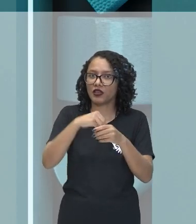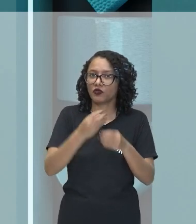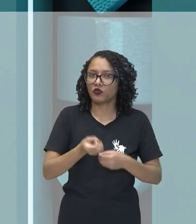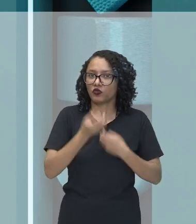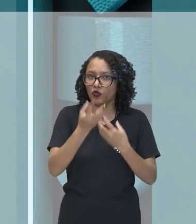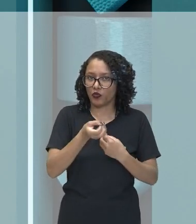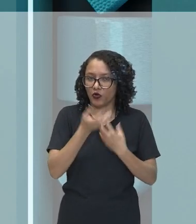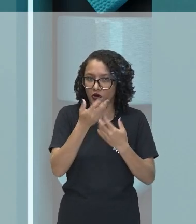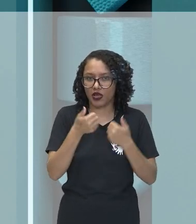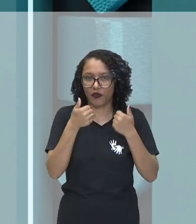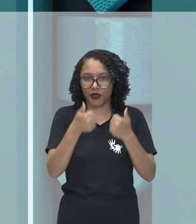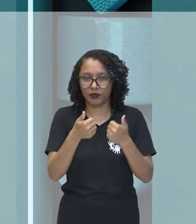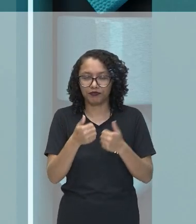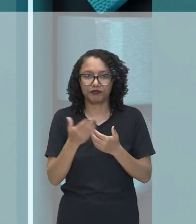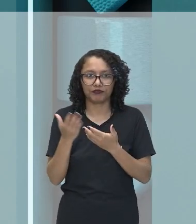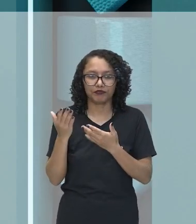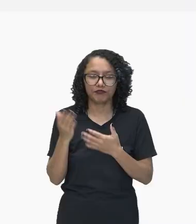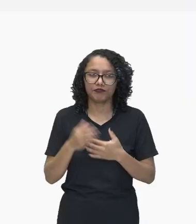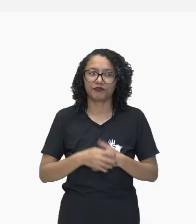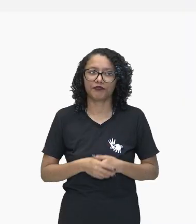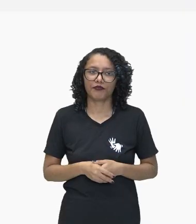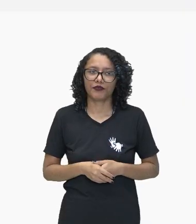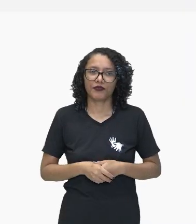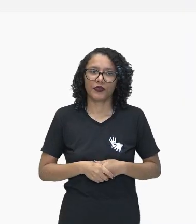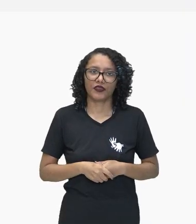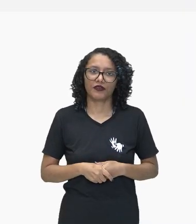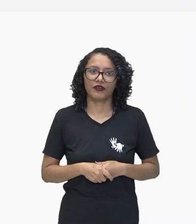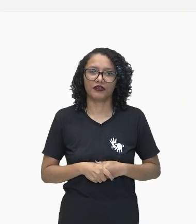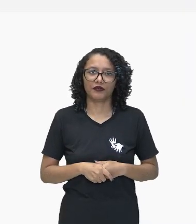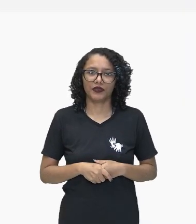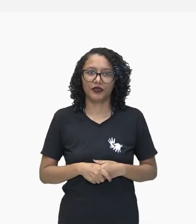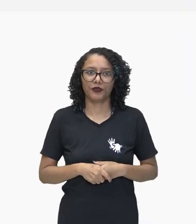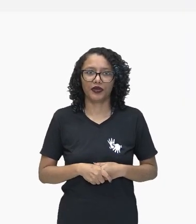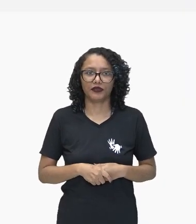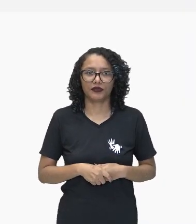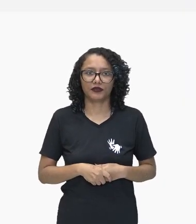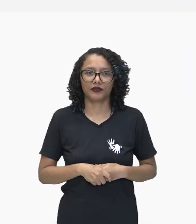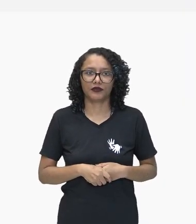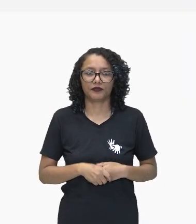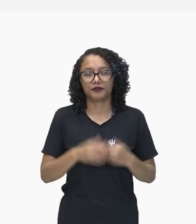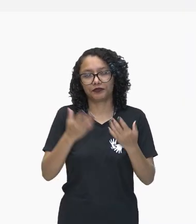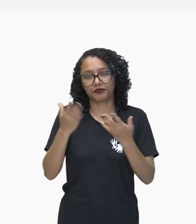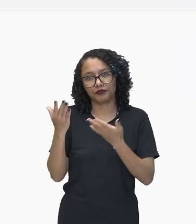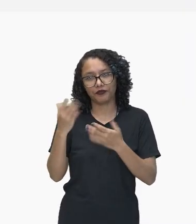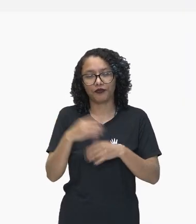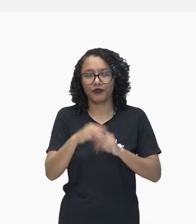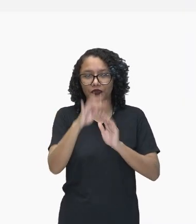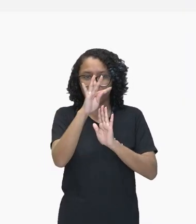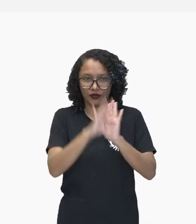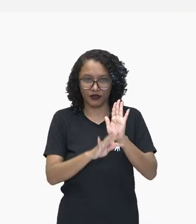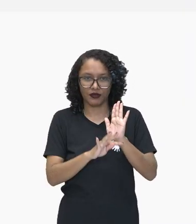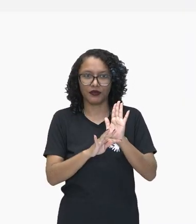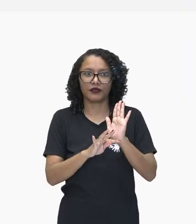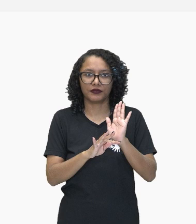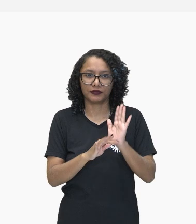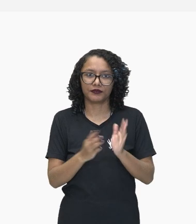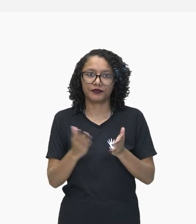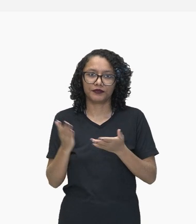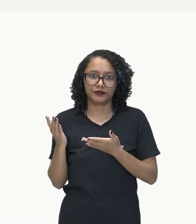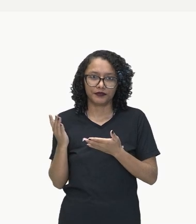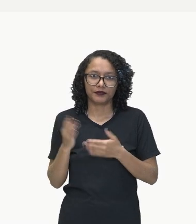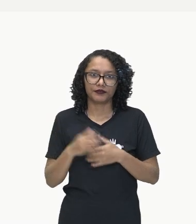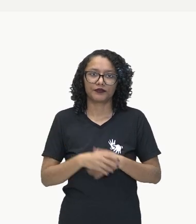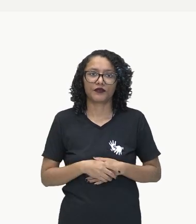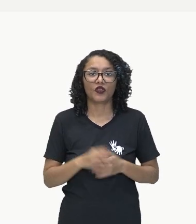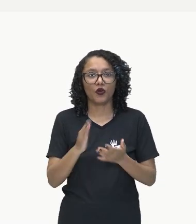a canção tenta transmitir. Vejam comigo. A gente tem aí a Canção do Exílio, do Gonçalves Dias, que começa com esses